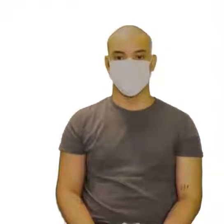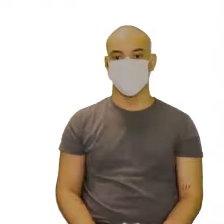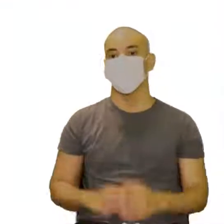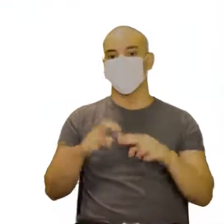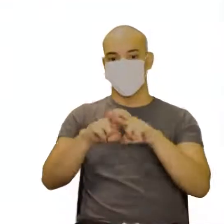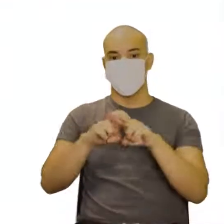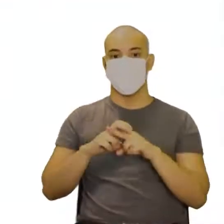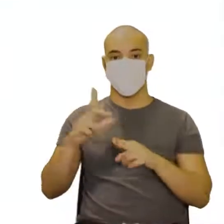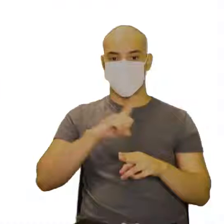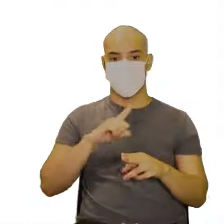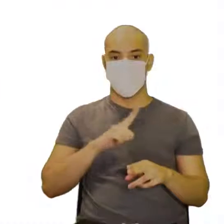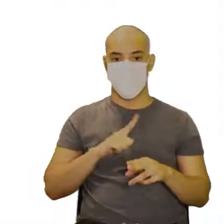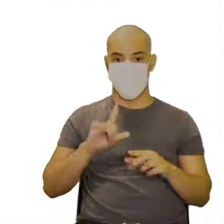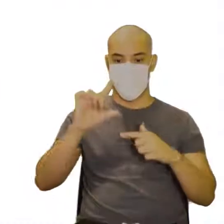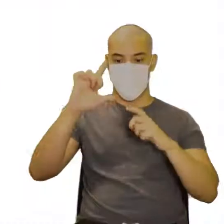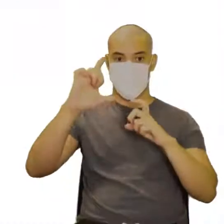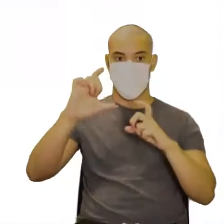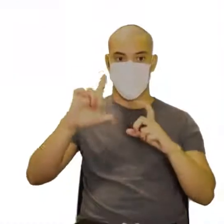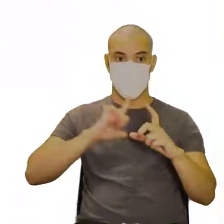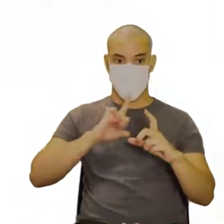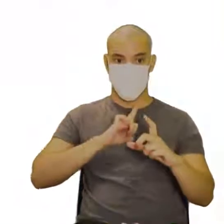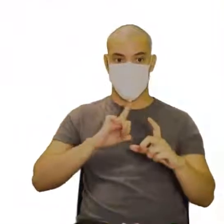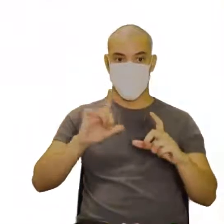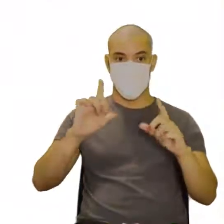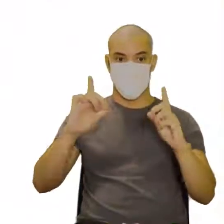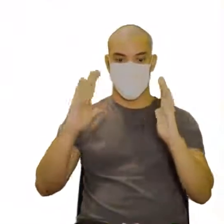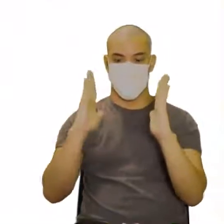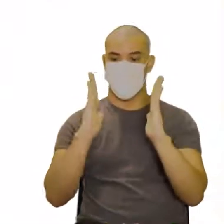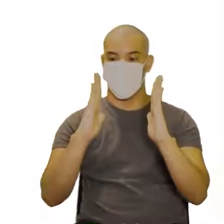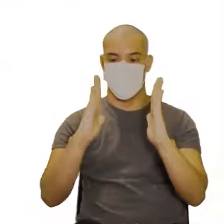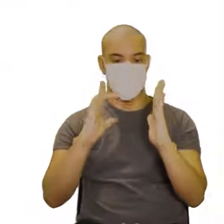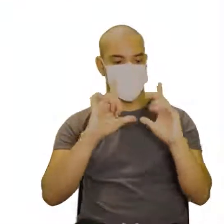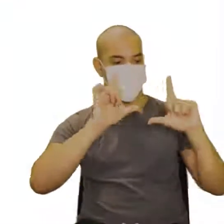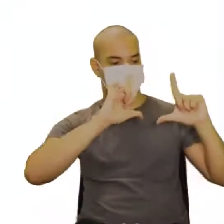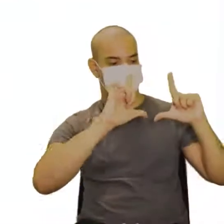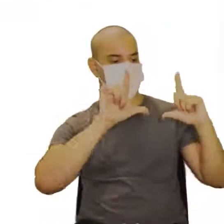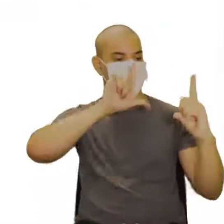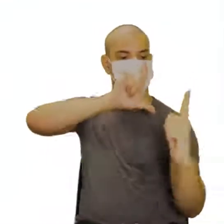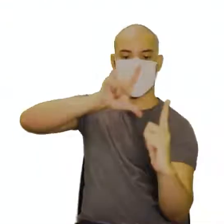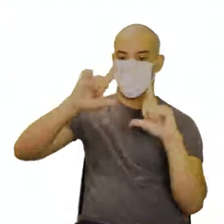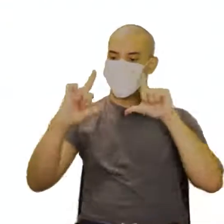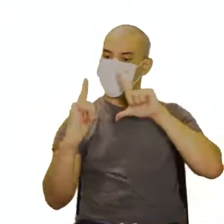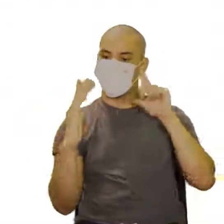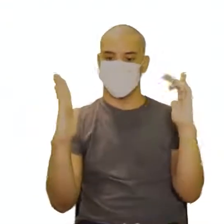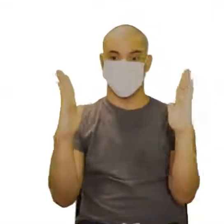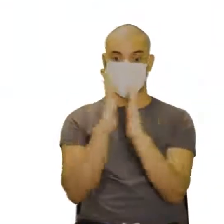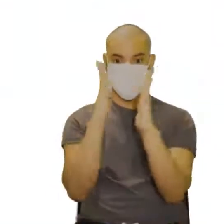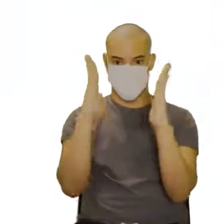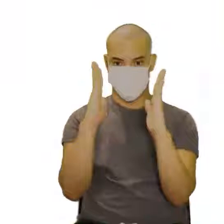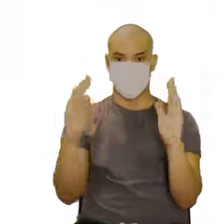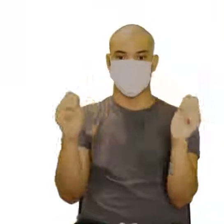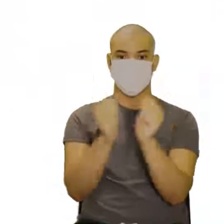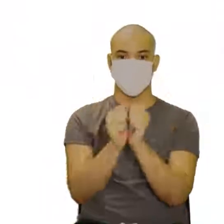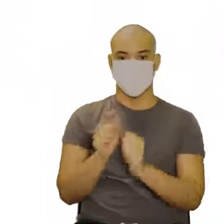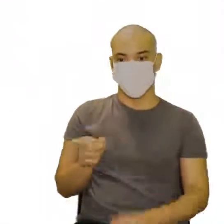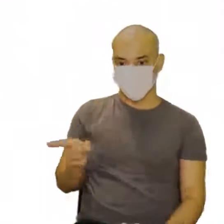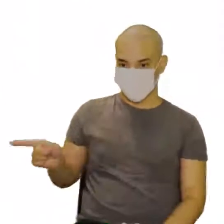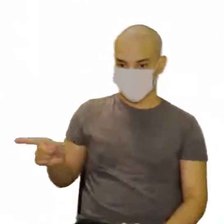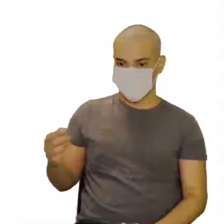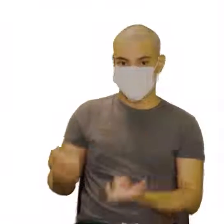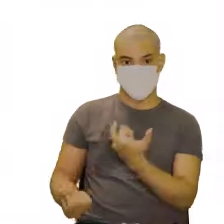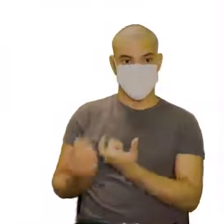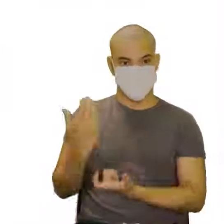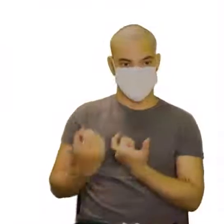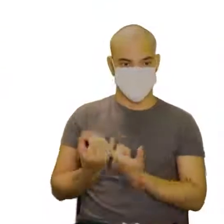placas paralelas, essa capacitância é justamente proporcional a esse material dielétrico e a capacitância